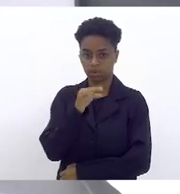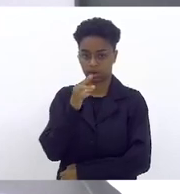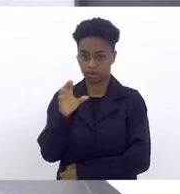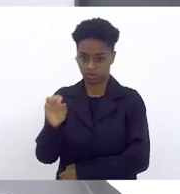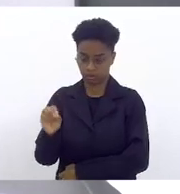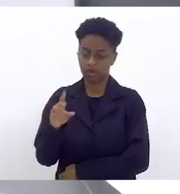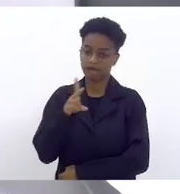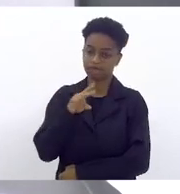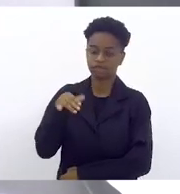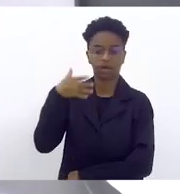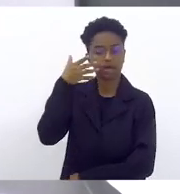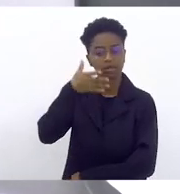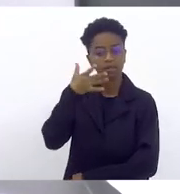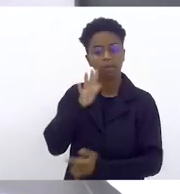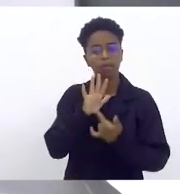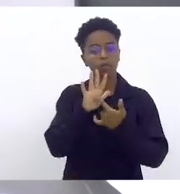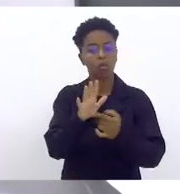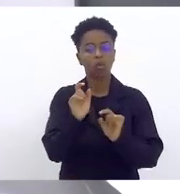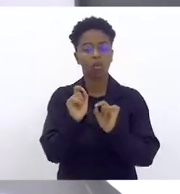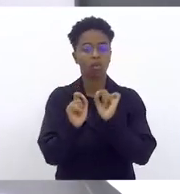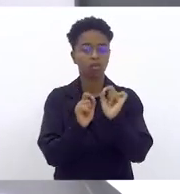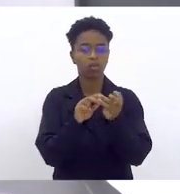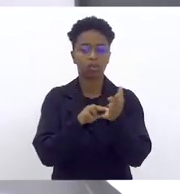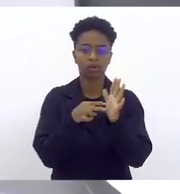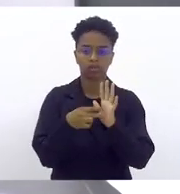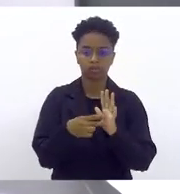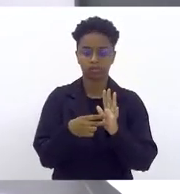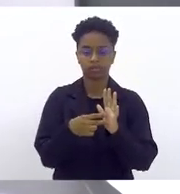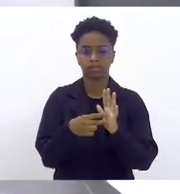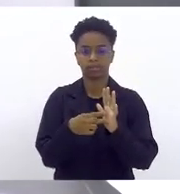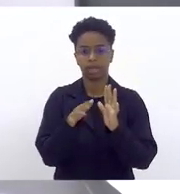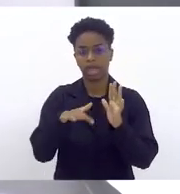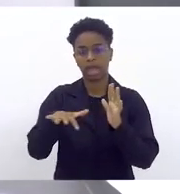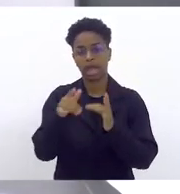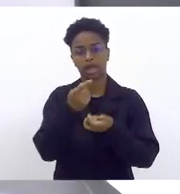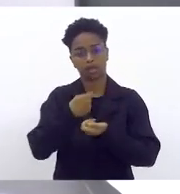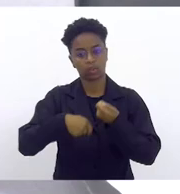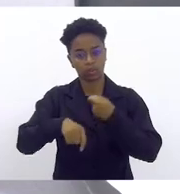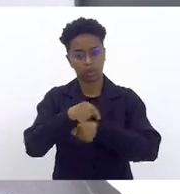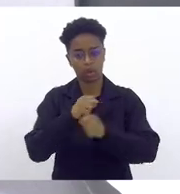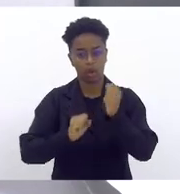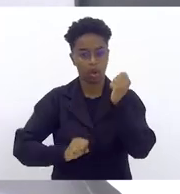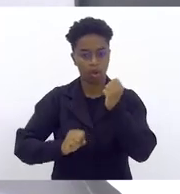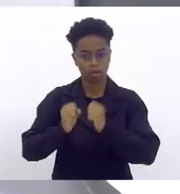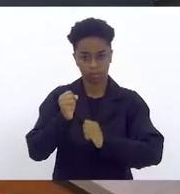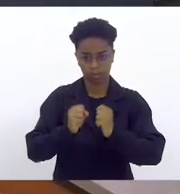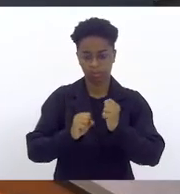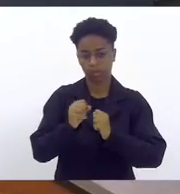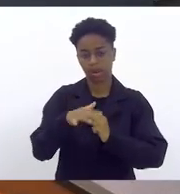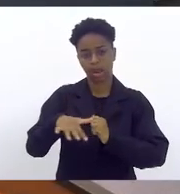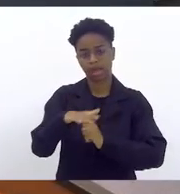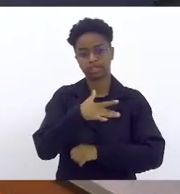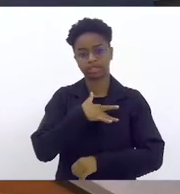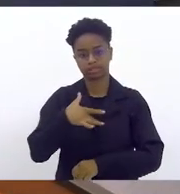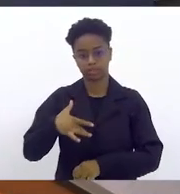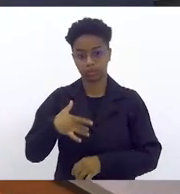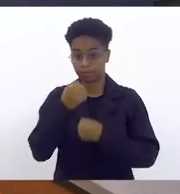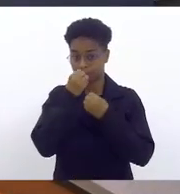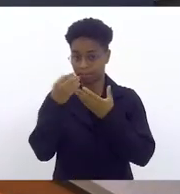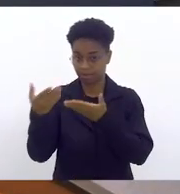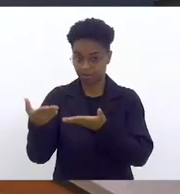falas a respeito do complexo econômico industrial da Saúde seja muito bem